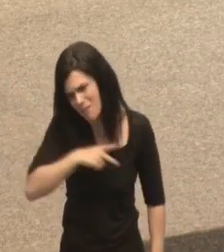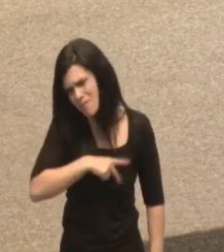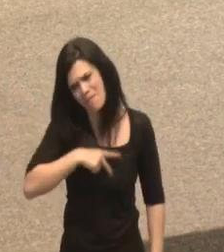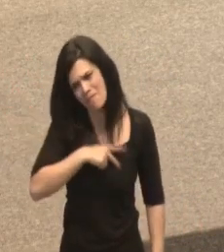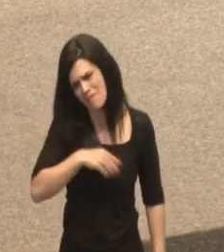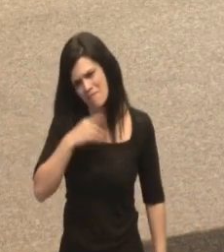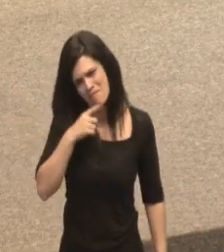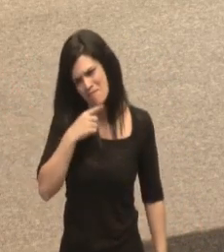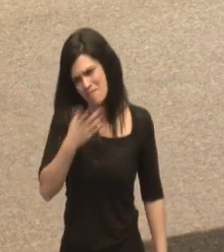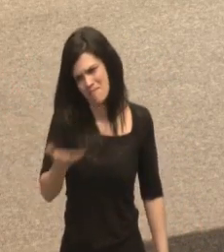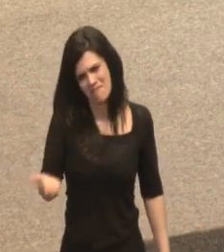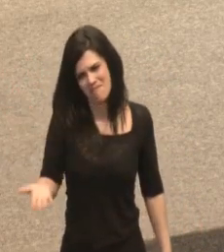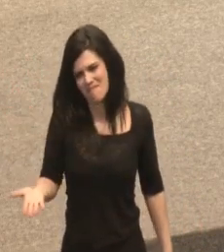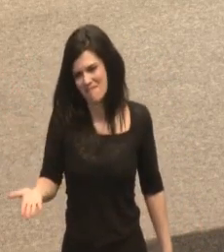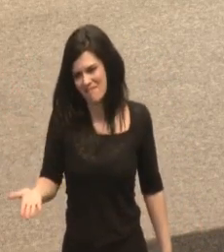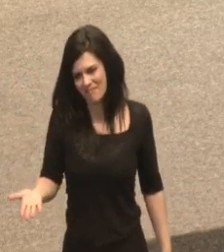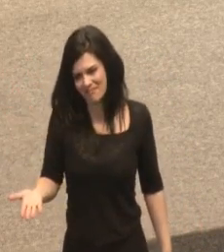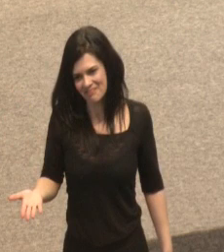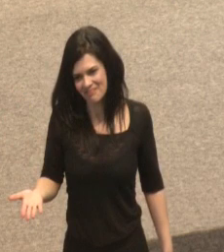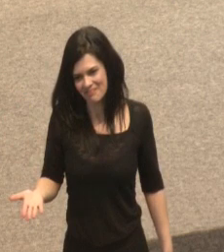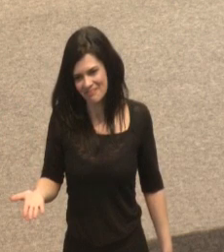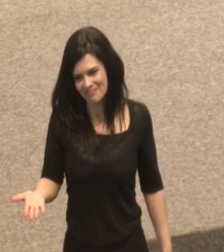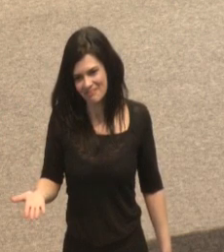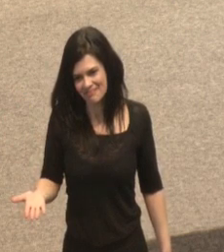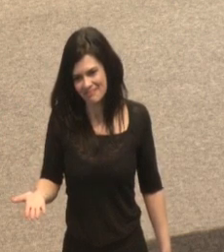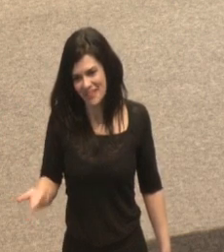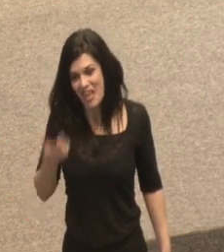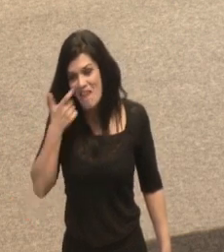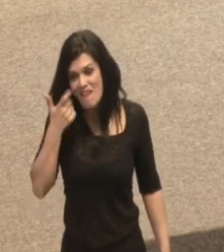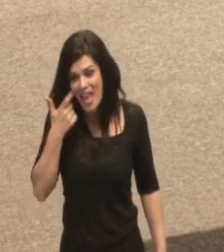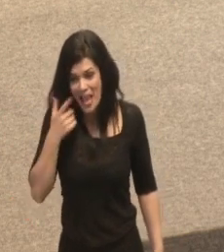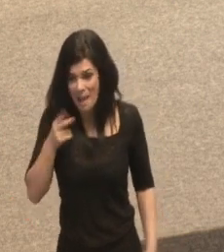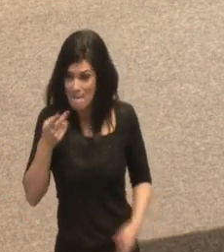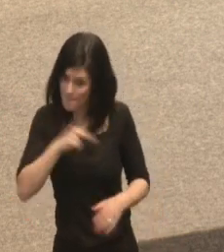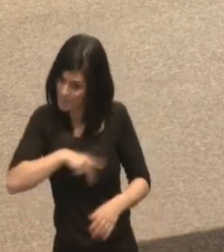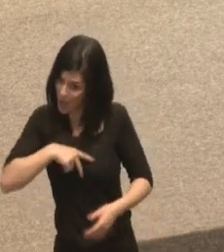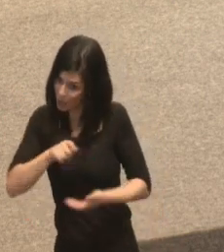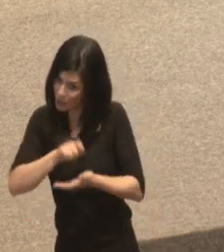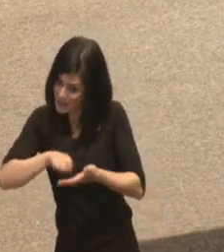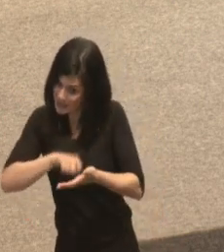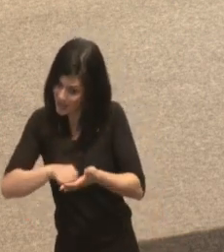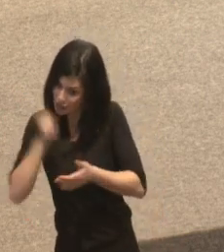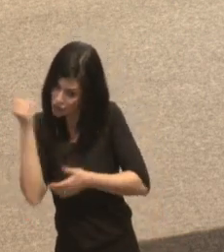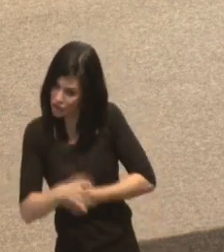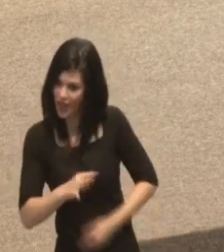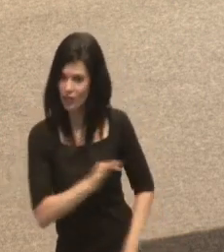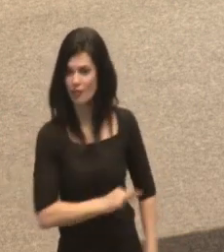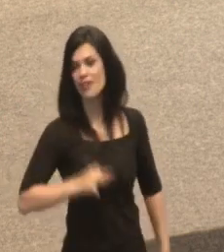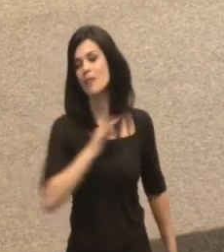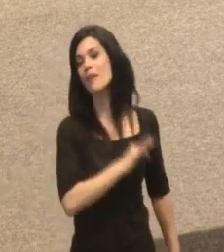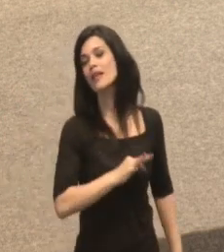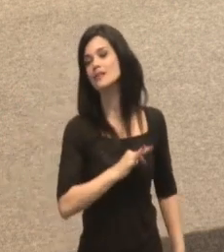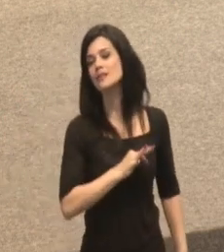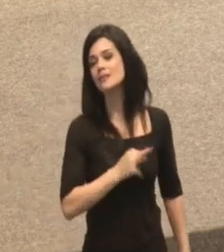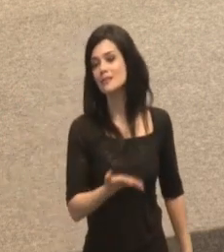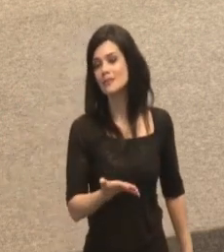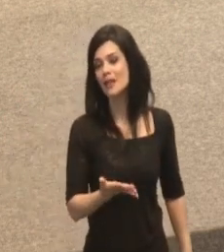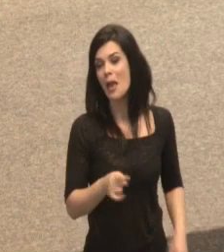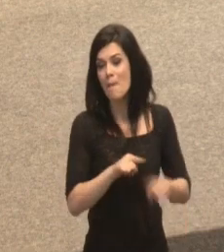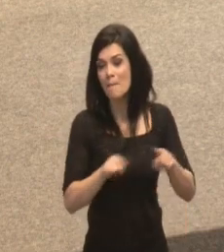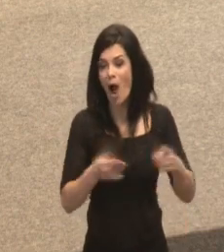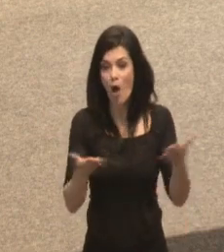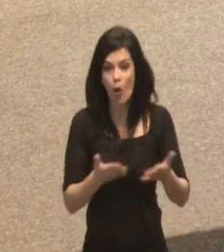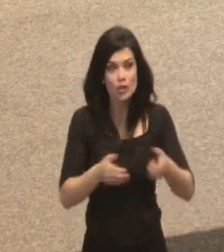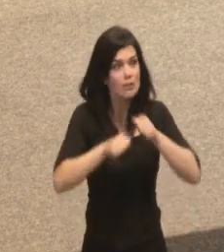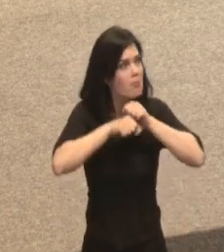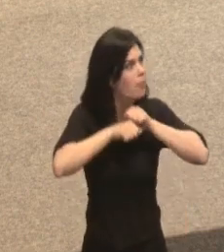foram abençoadas com o texto aos Filipenses? Quantas? Quantas pessoas não já clamaram num corredor de hospital,